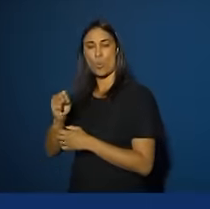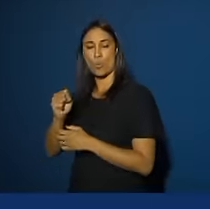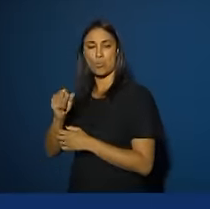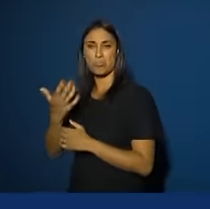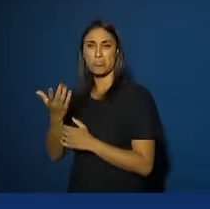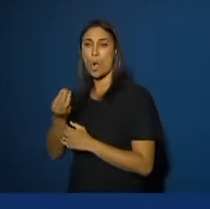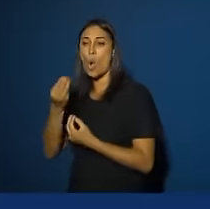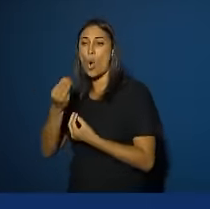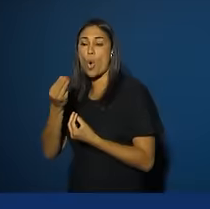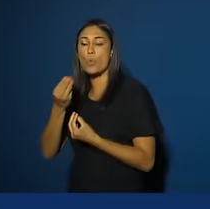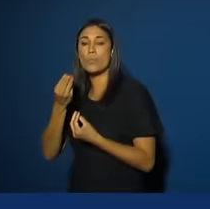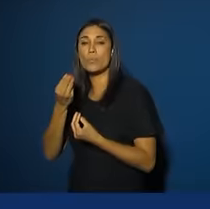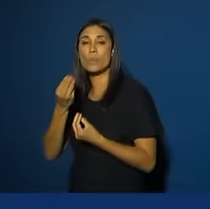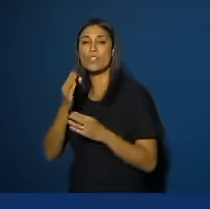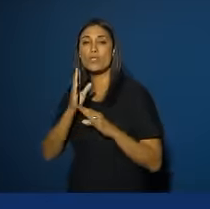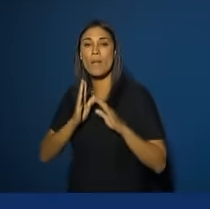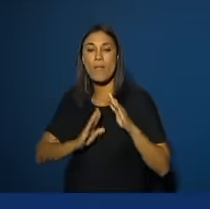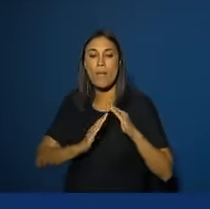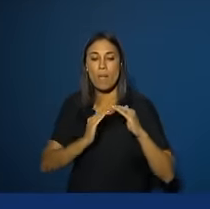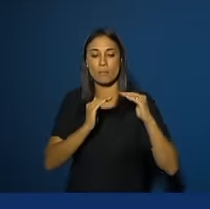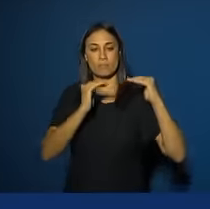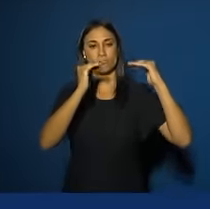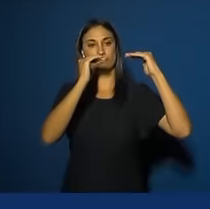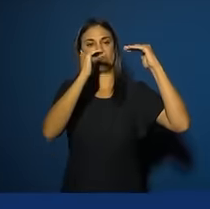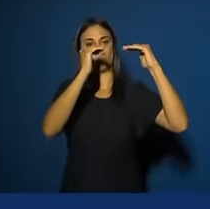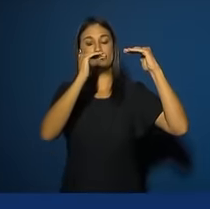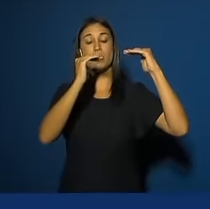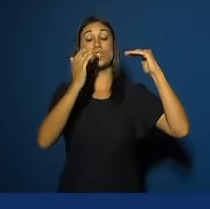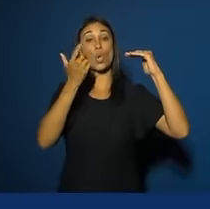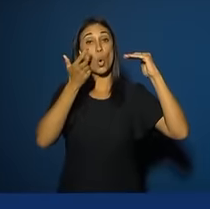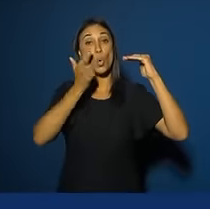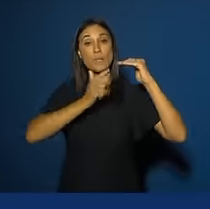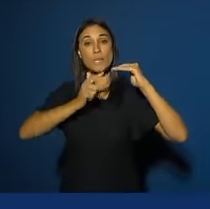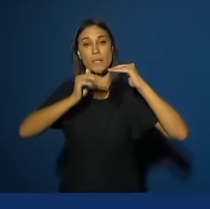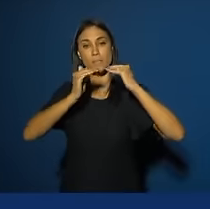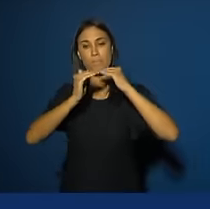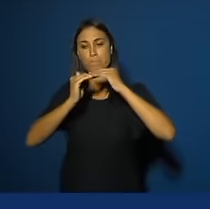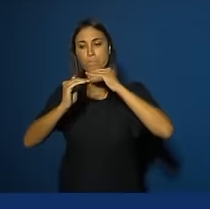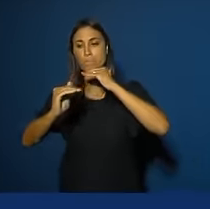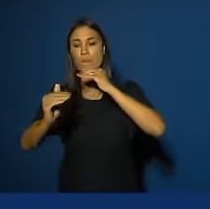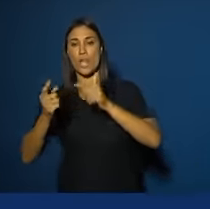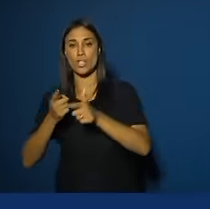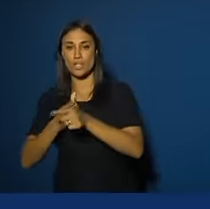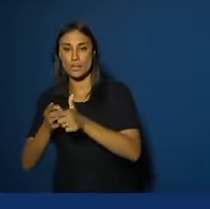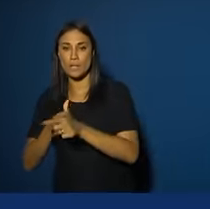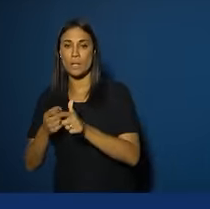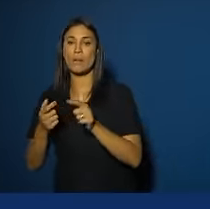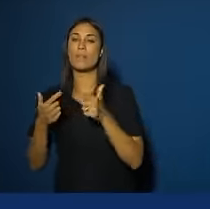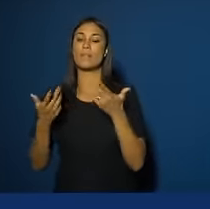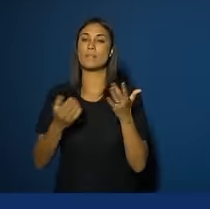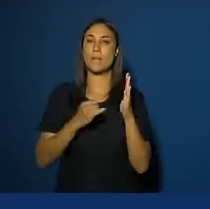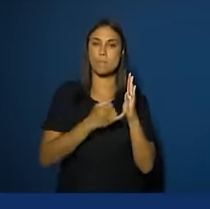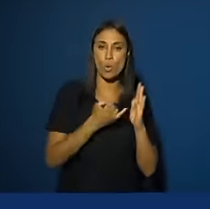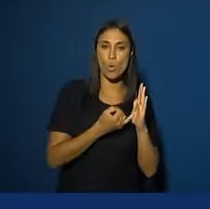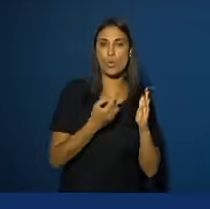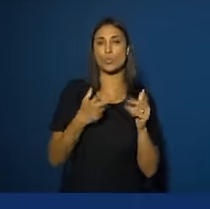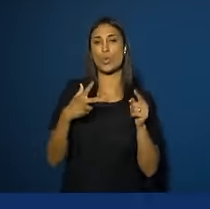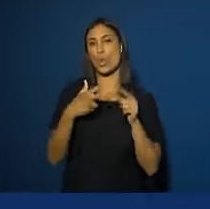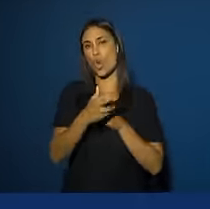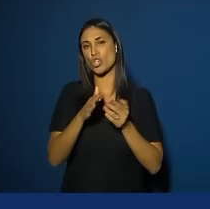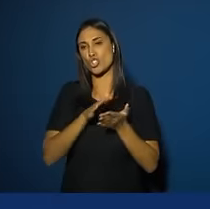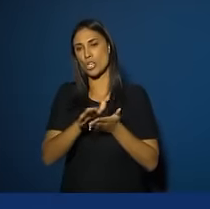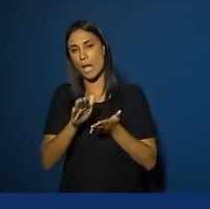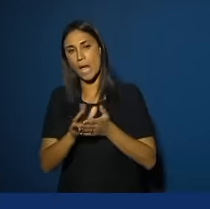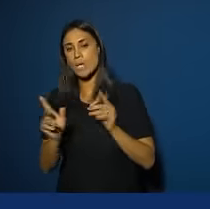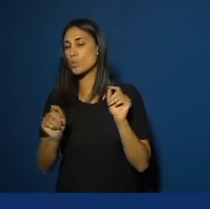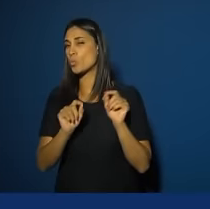a gente vai levar isso para o superávit, para, de fato, a gente conseguir estabilizar a dívida? Vai ser via aumento de imposto, vai ser via corte de gasto, enfim.